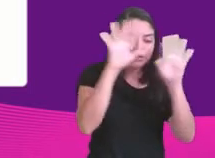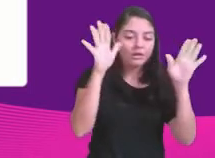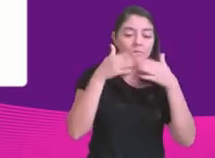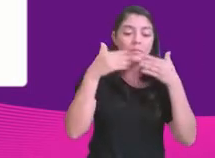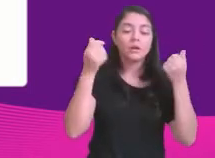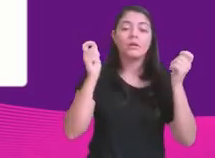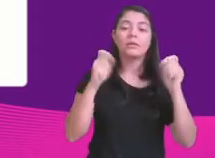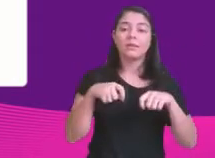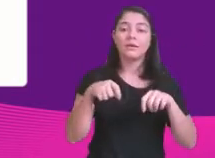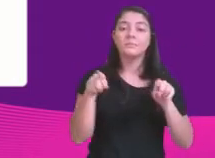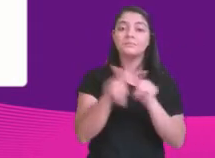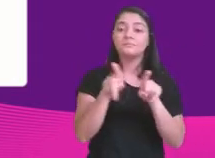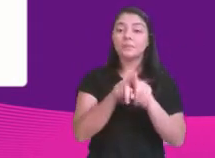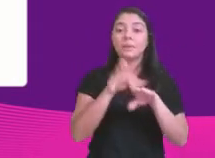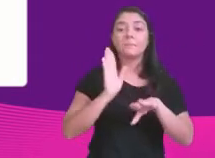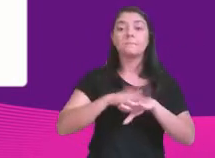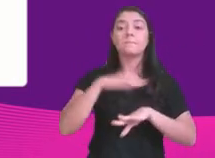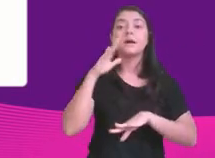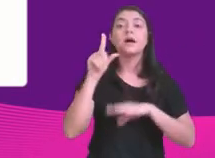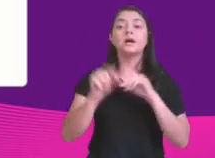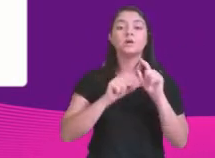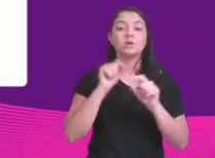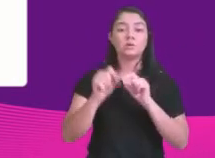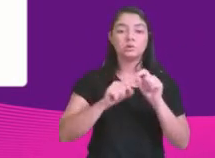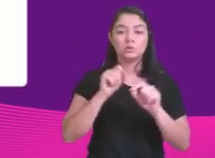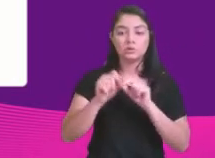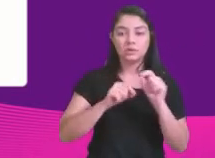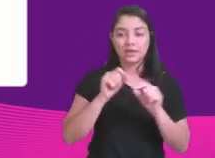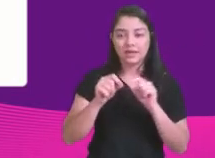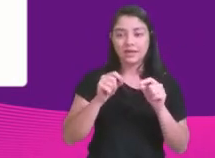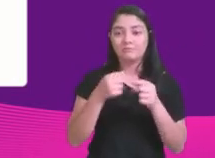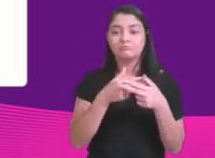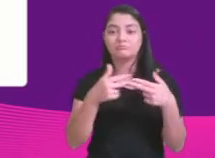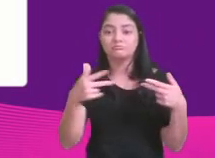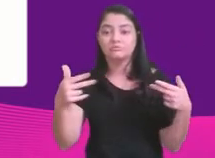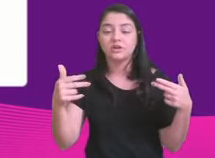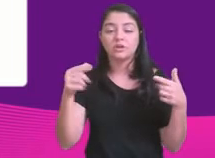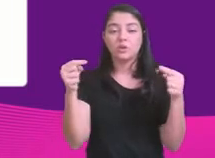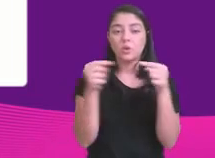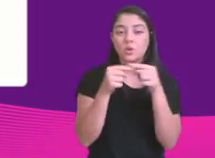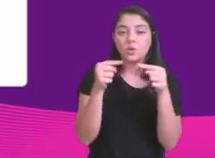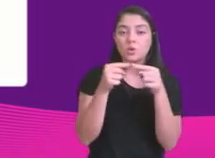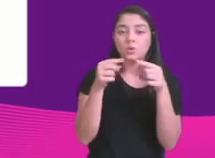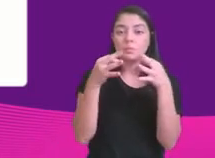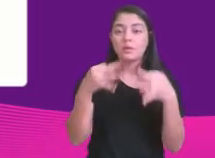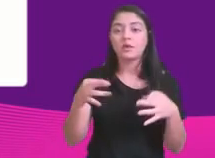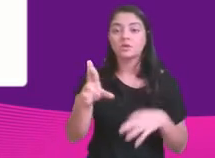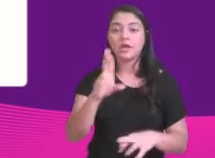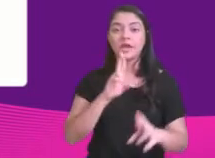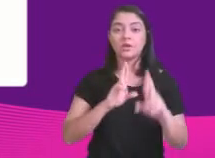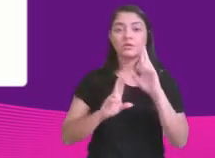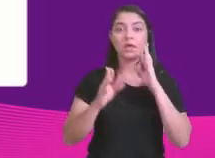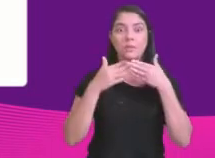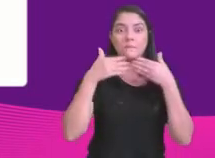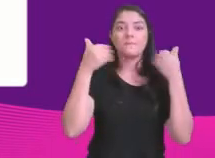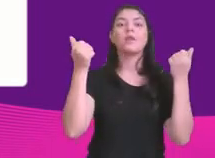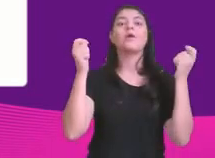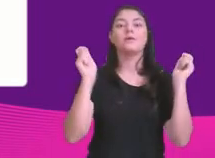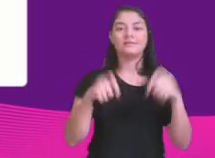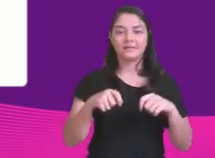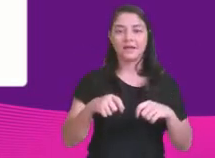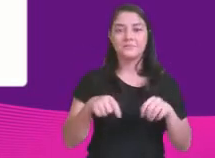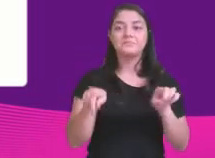isso, definindo esses planos de forma mais adequada, nós temos resultados melhores. Ao longo da